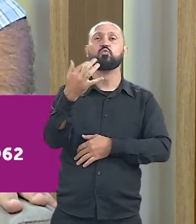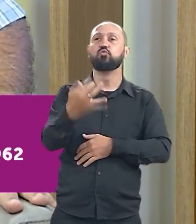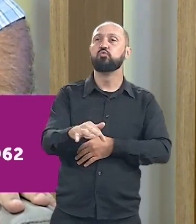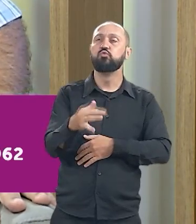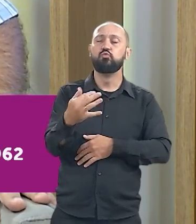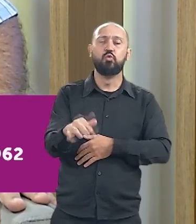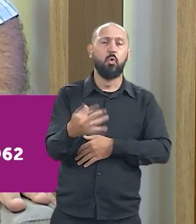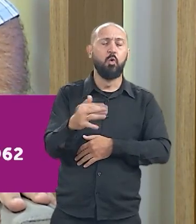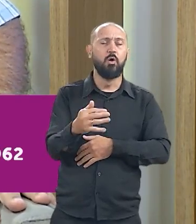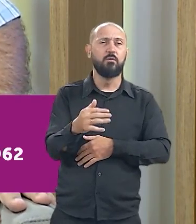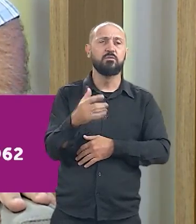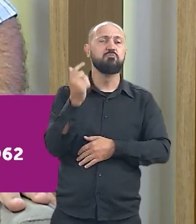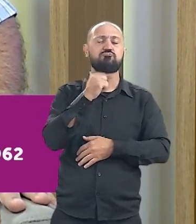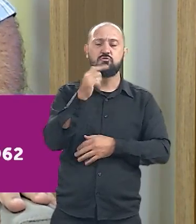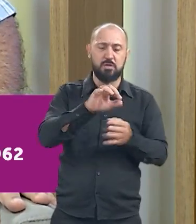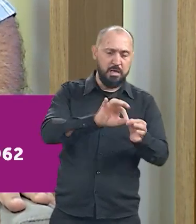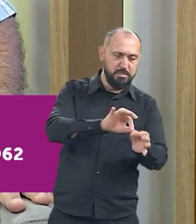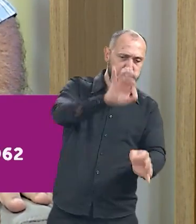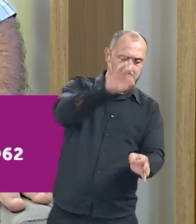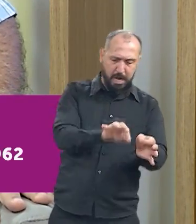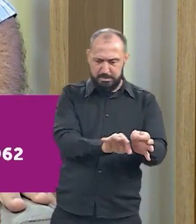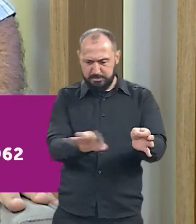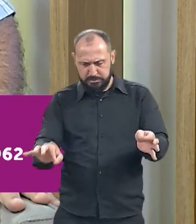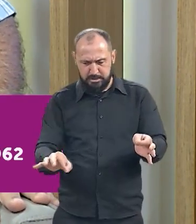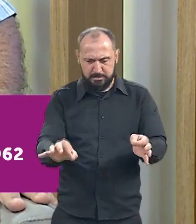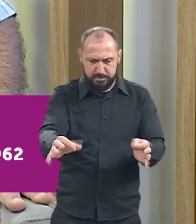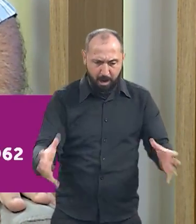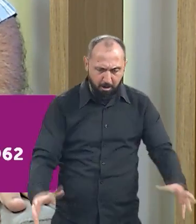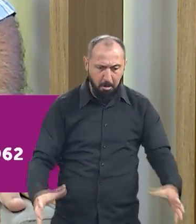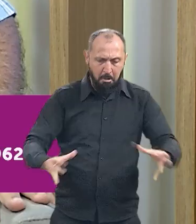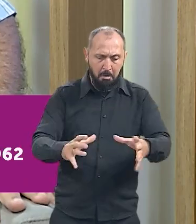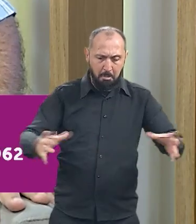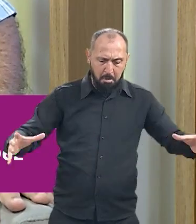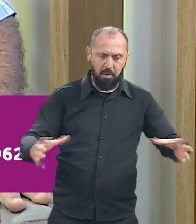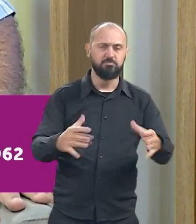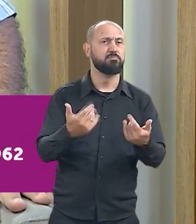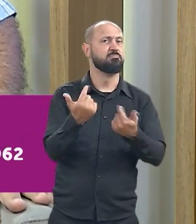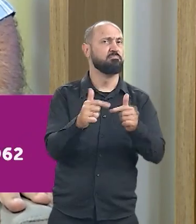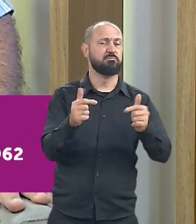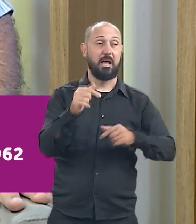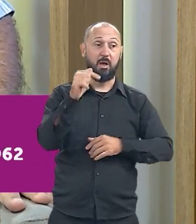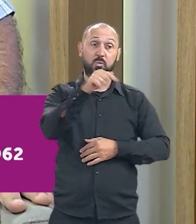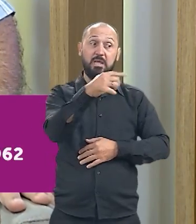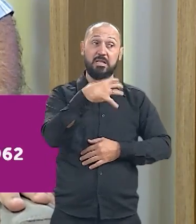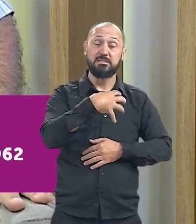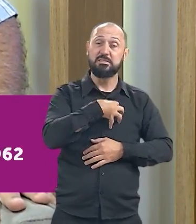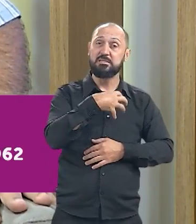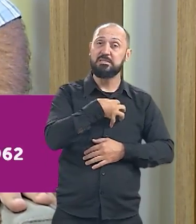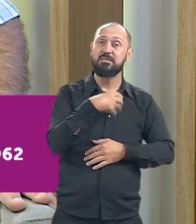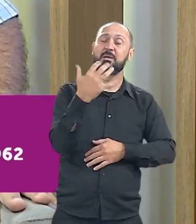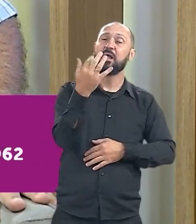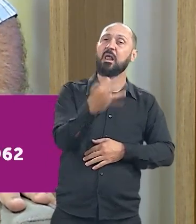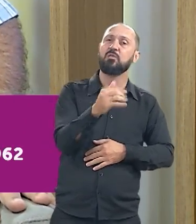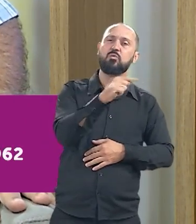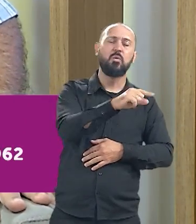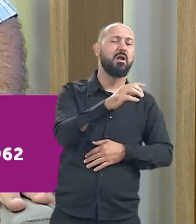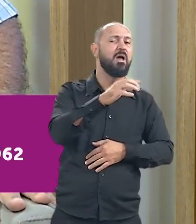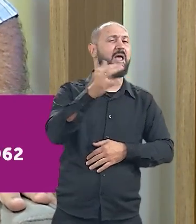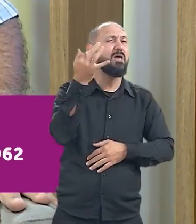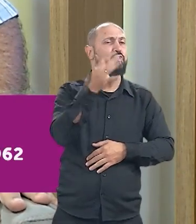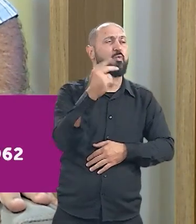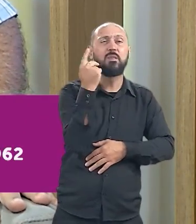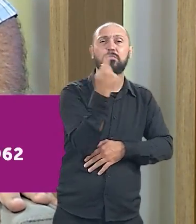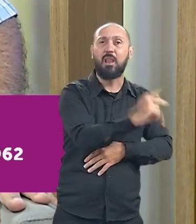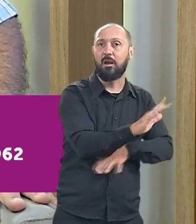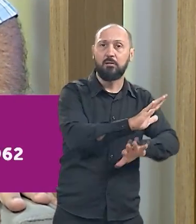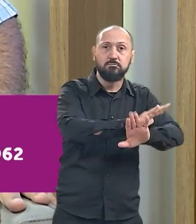certo? Dor não tem tamanho. Aquela dor para aquela pessoa que liga naquele momento é a dor dela, que deve ser acolhida